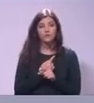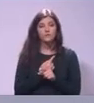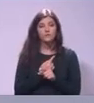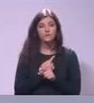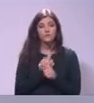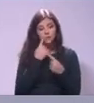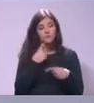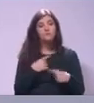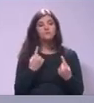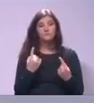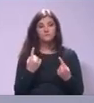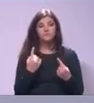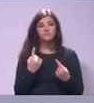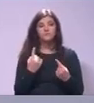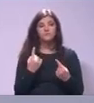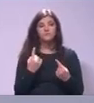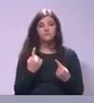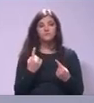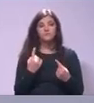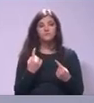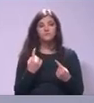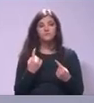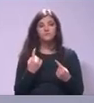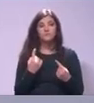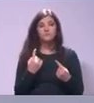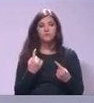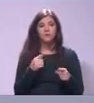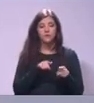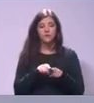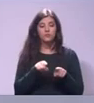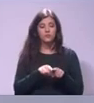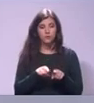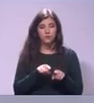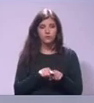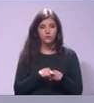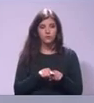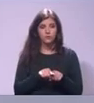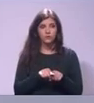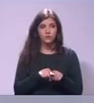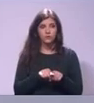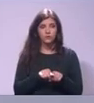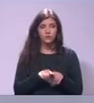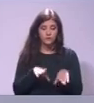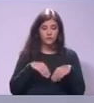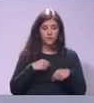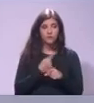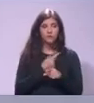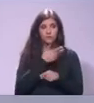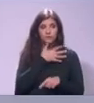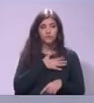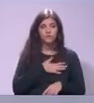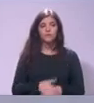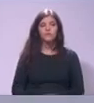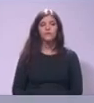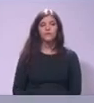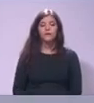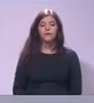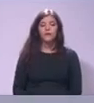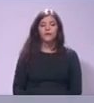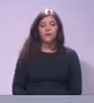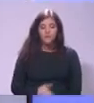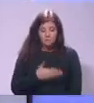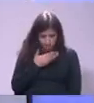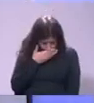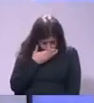mostrar que até deputados da nação as entregas ao benfica deu a letra leitura